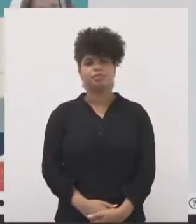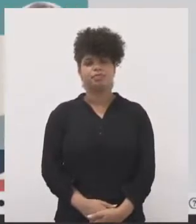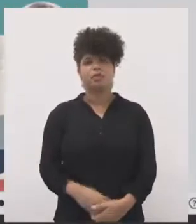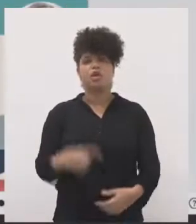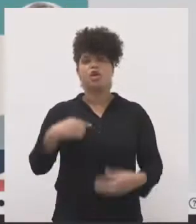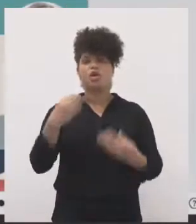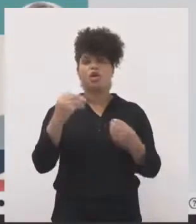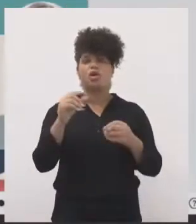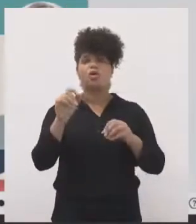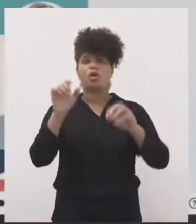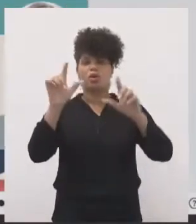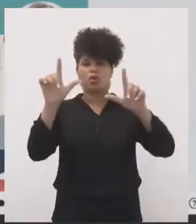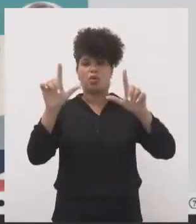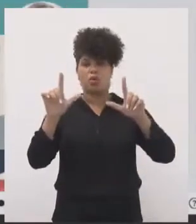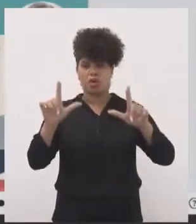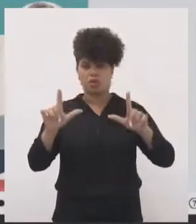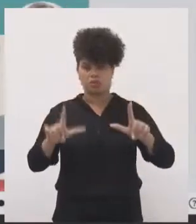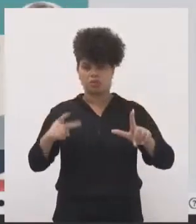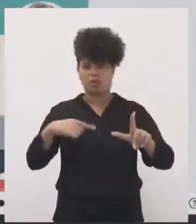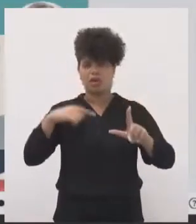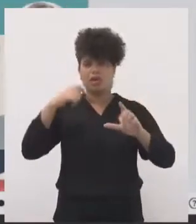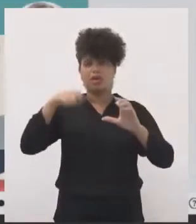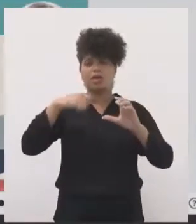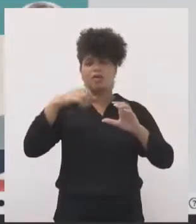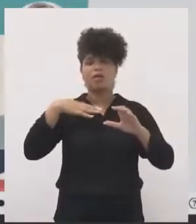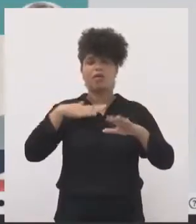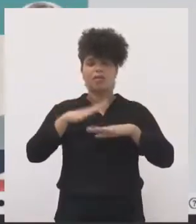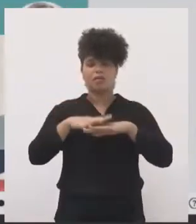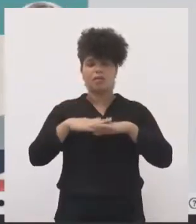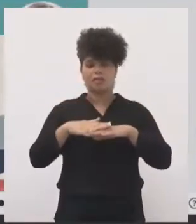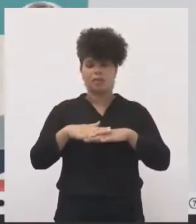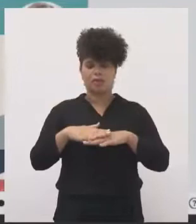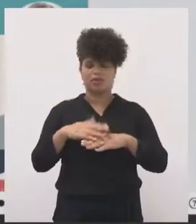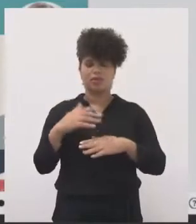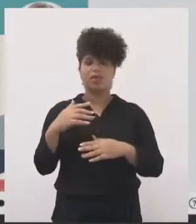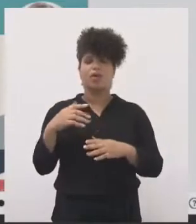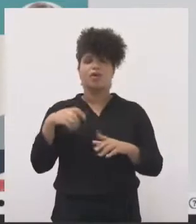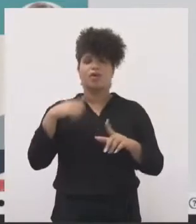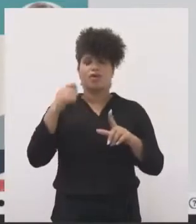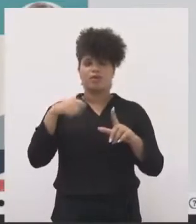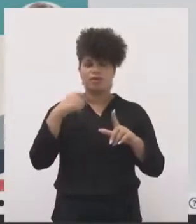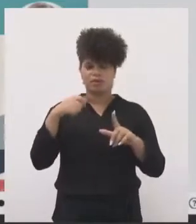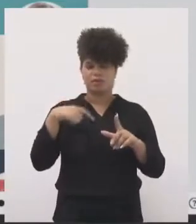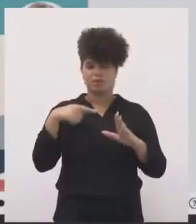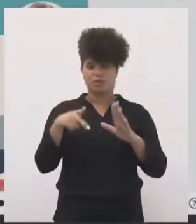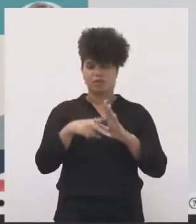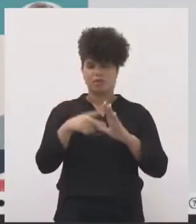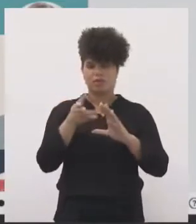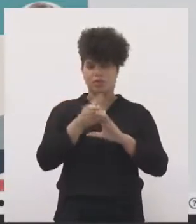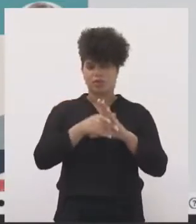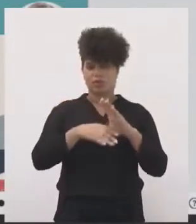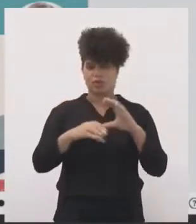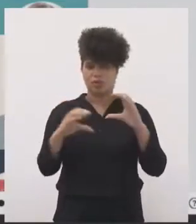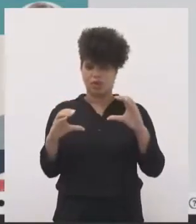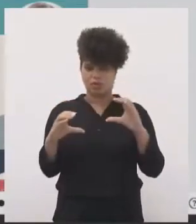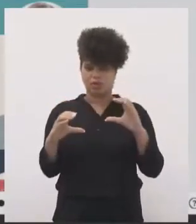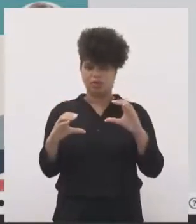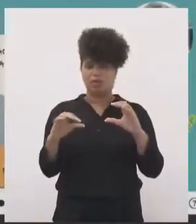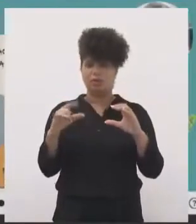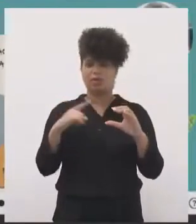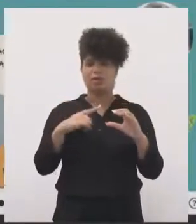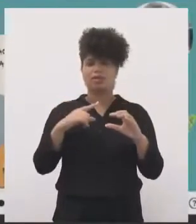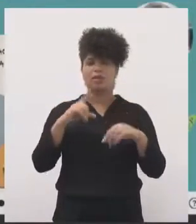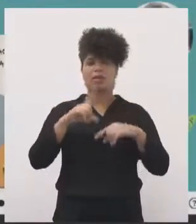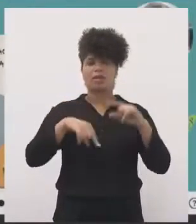inseri um quadro e eu gravei o meu vídeo usando o recurso interno aqui do Canva. Então, quando a gente vem em